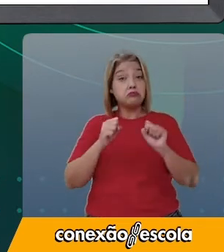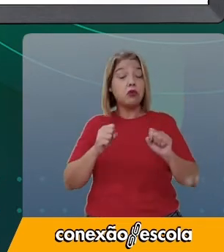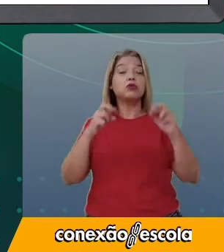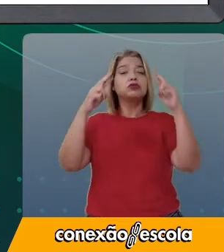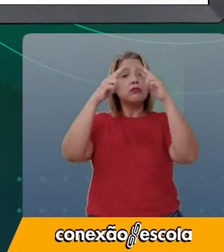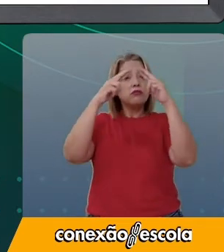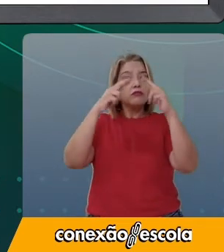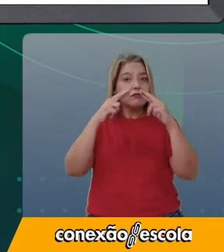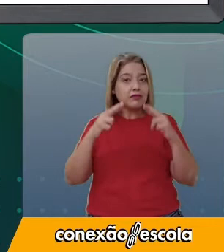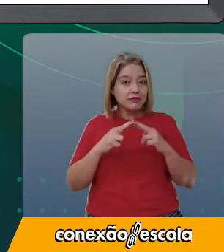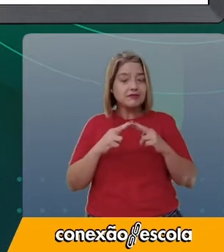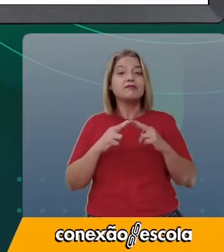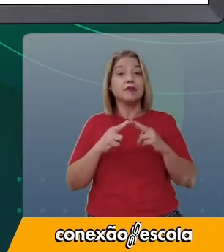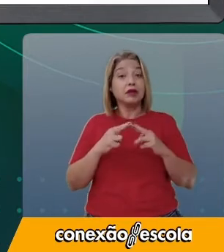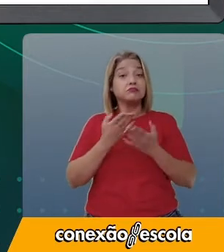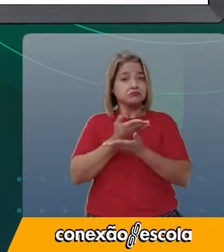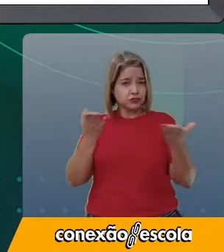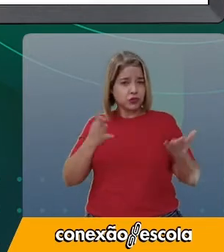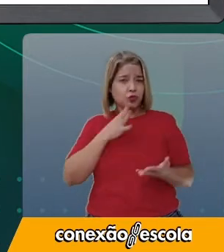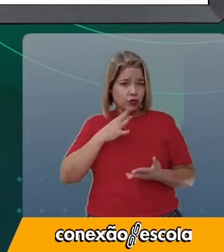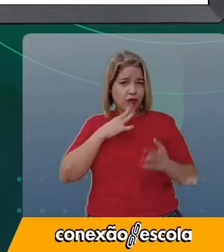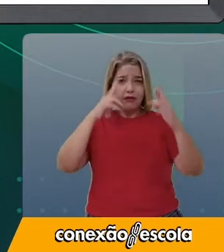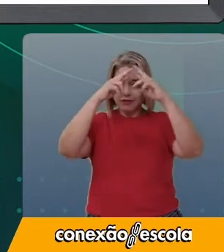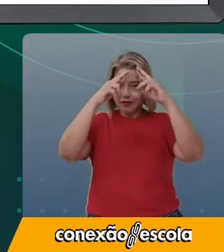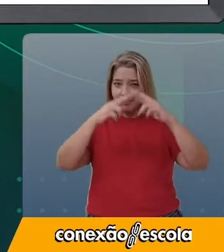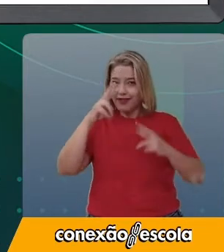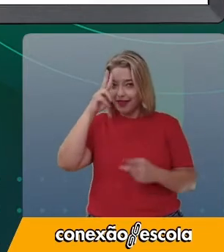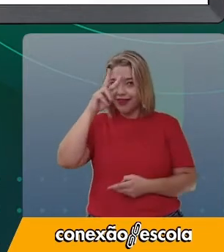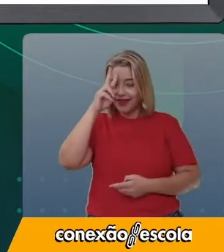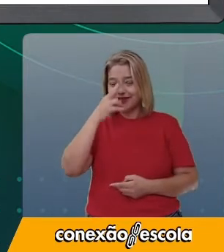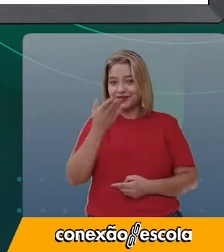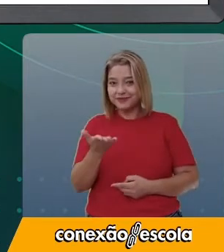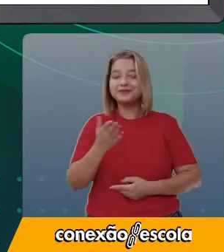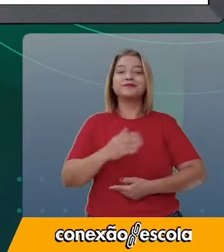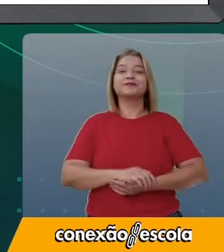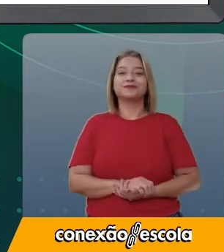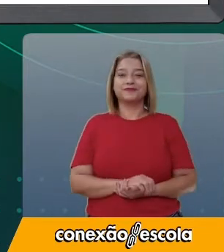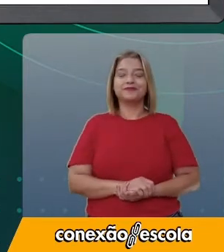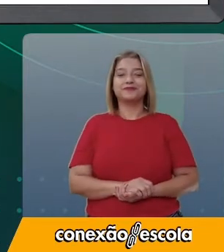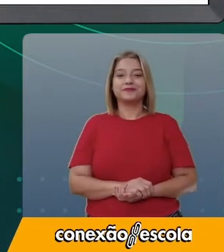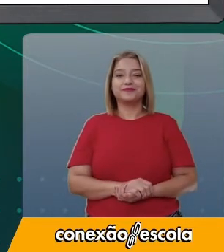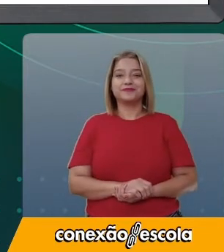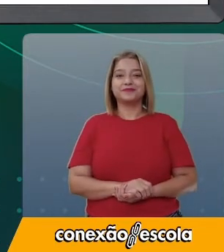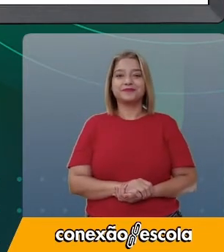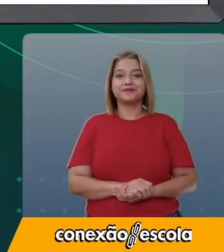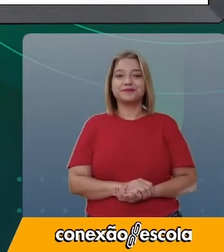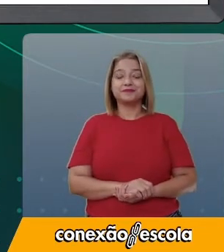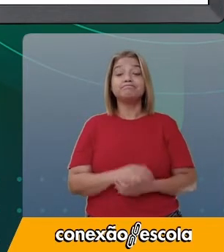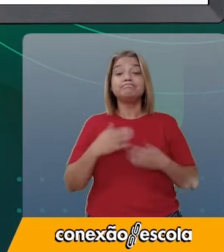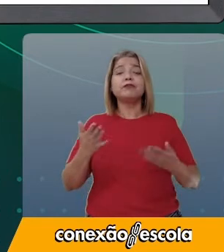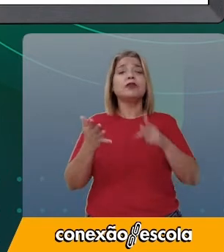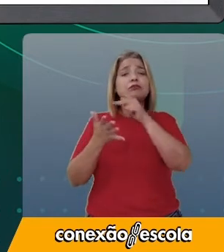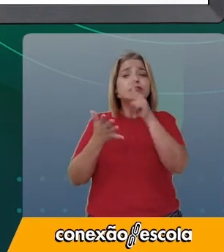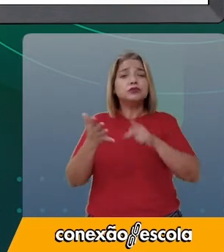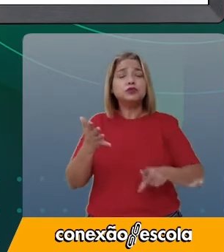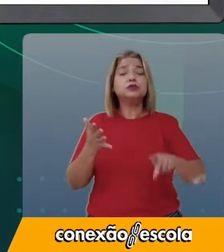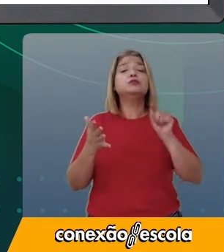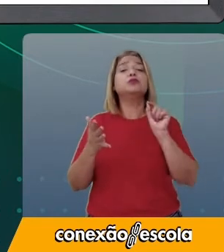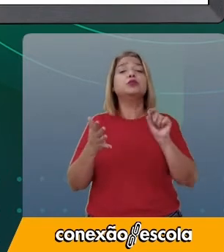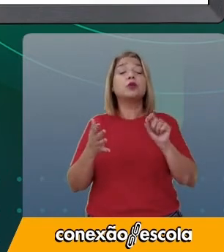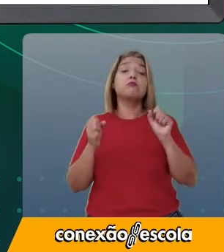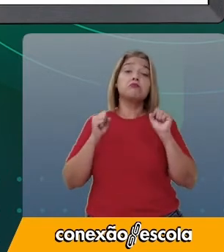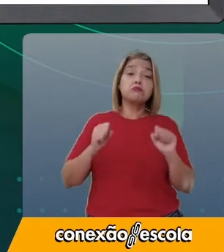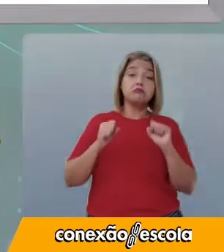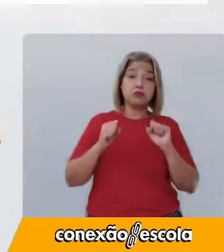rima. Nós já vimos o que é rima, lembram? Então, o poema,